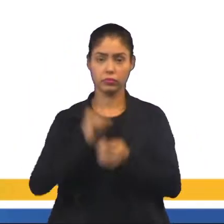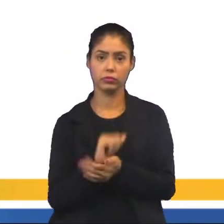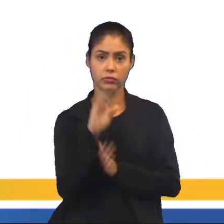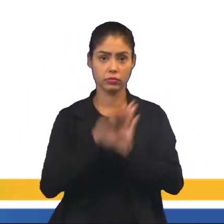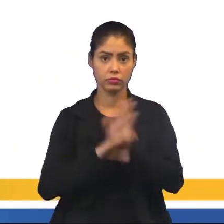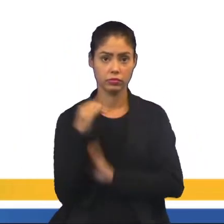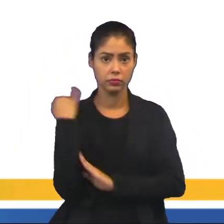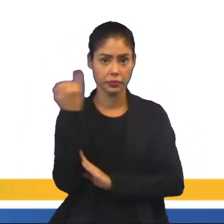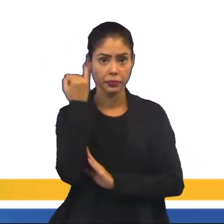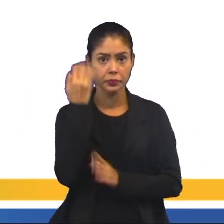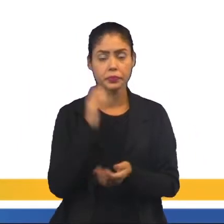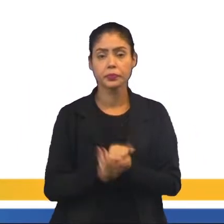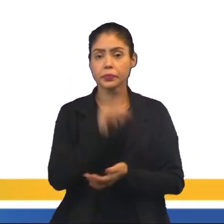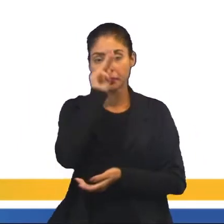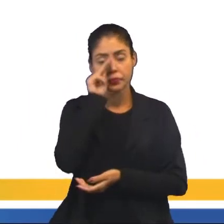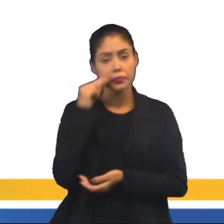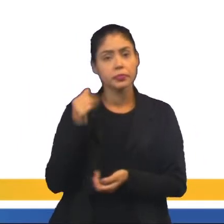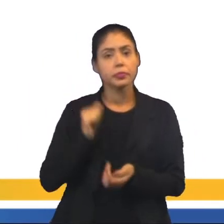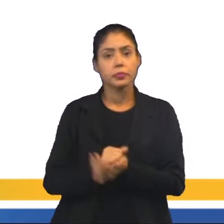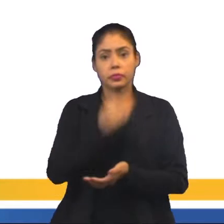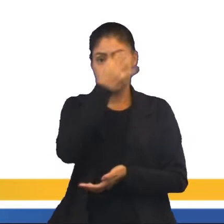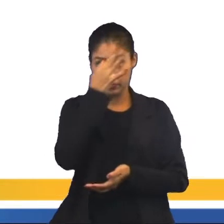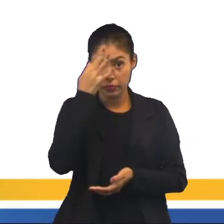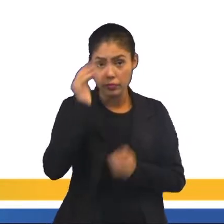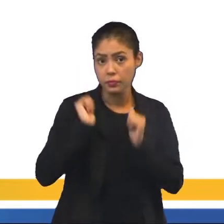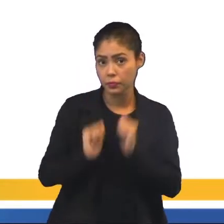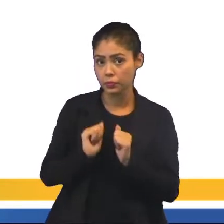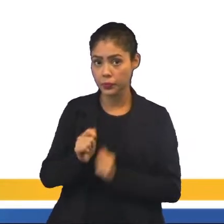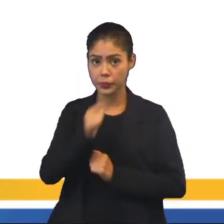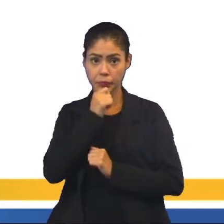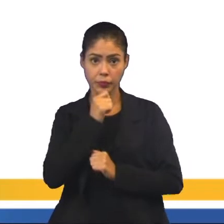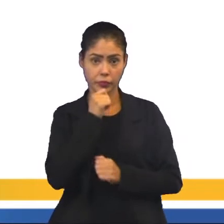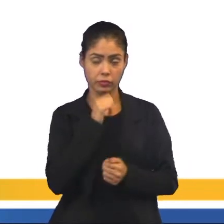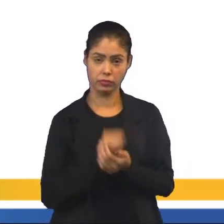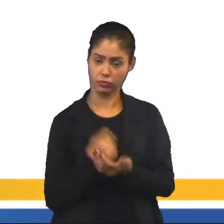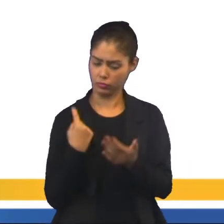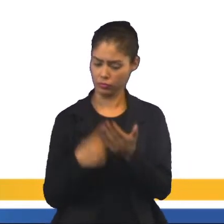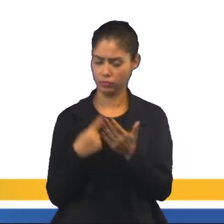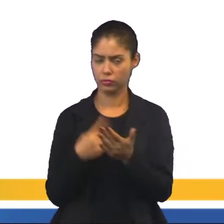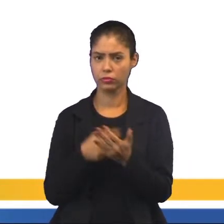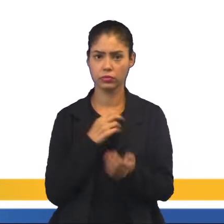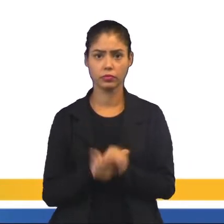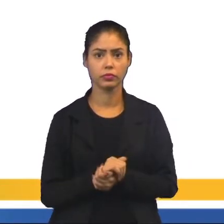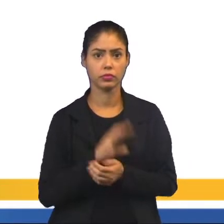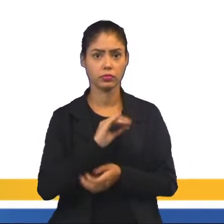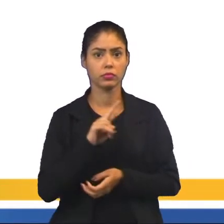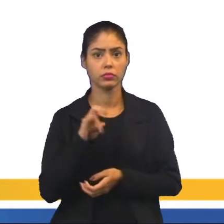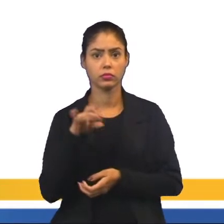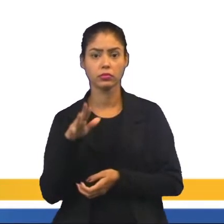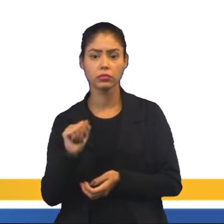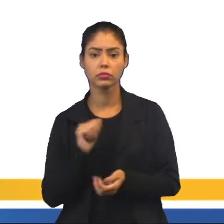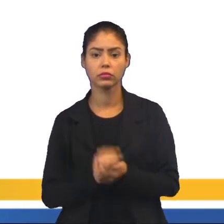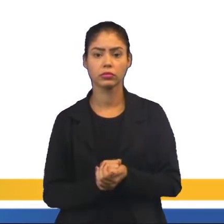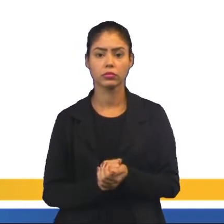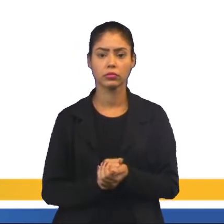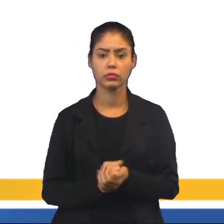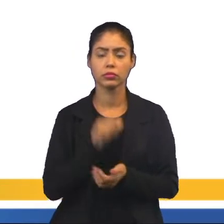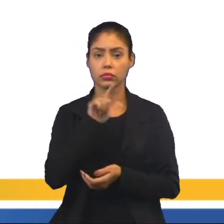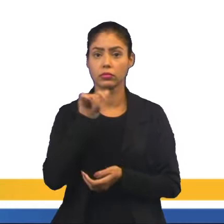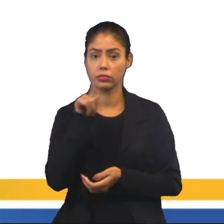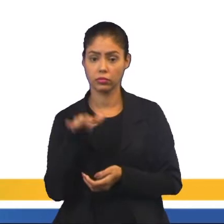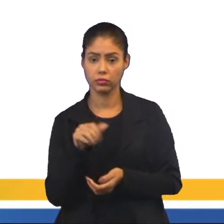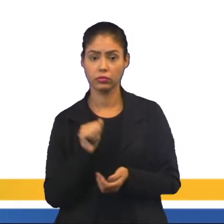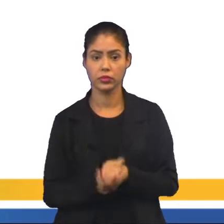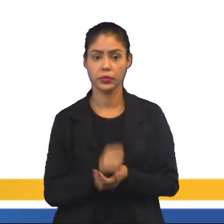bem fundamentado por Marx na filosofia, podemos ainda considerar o consumo alienado e ao lazer